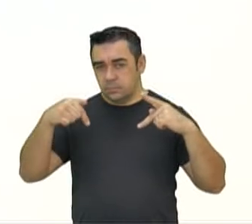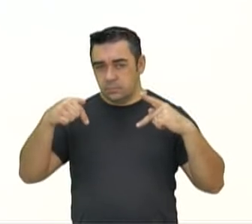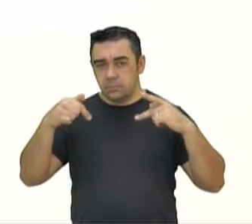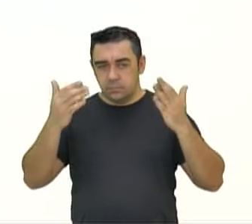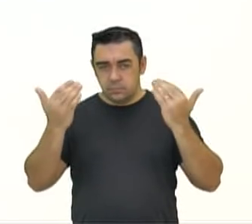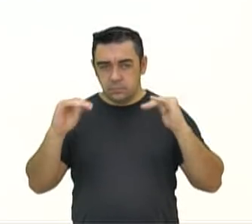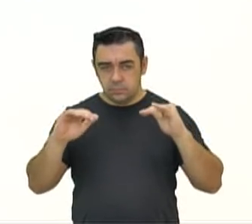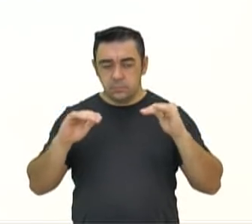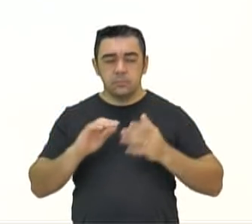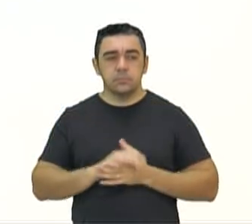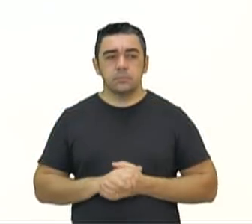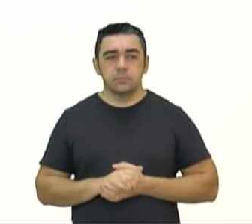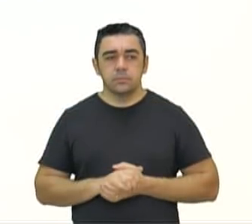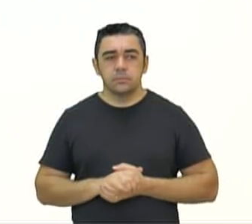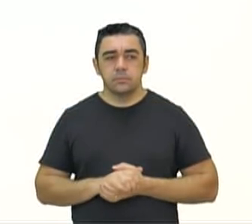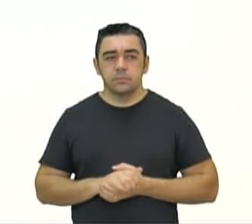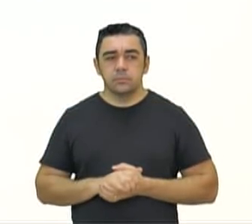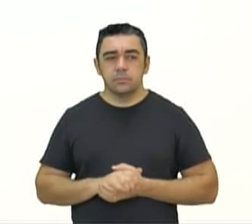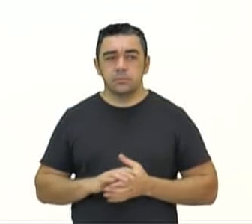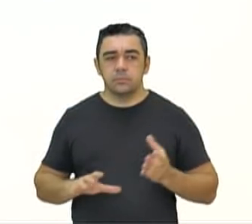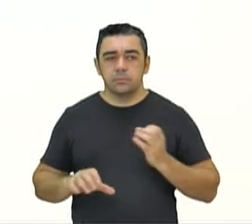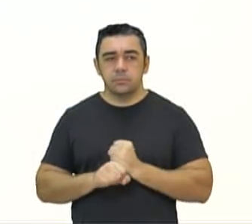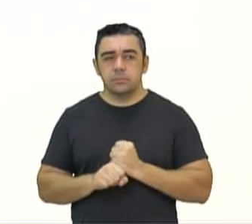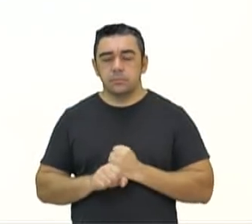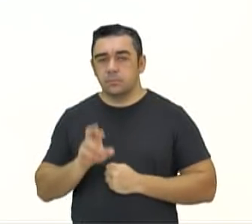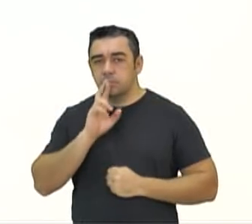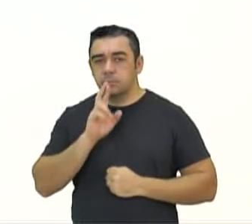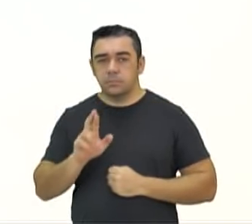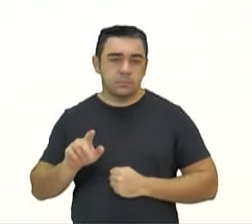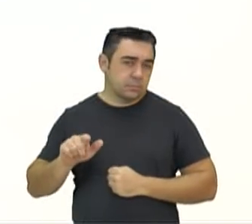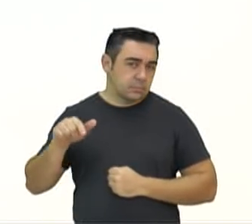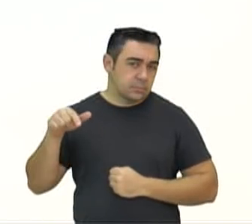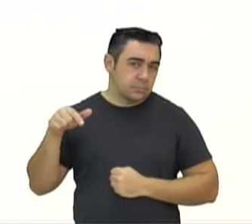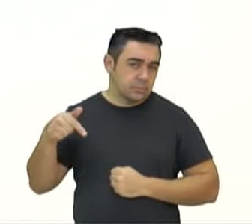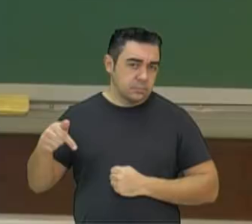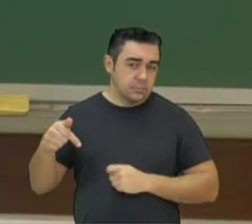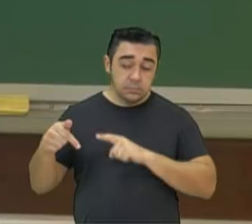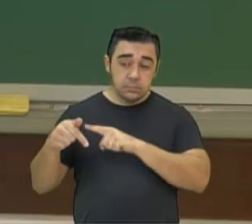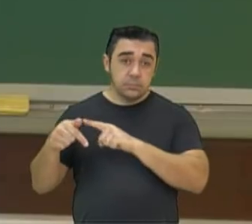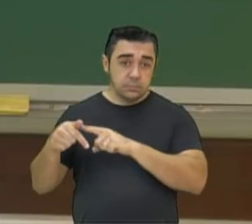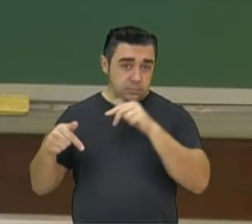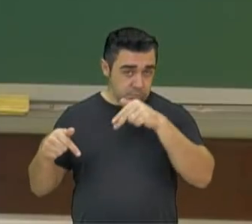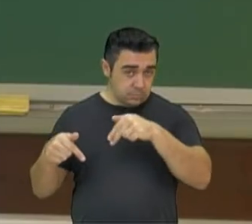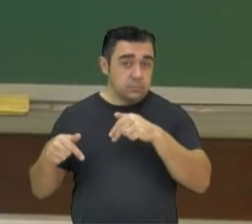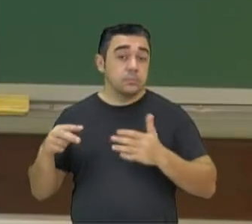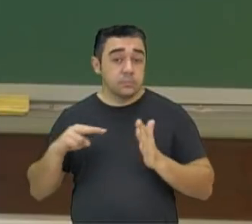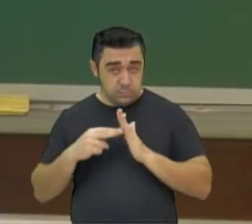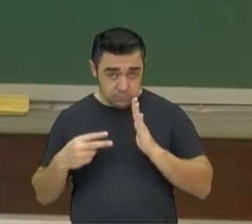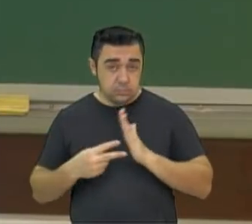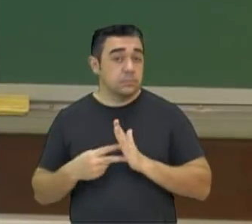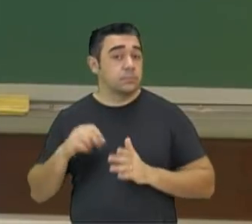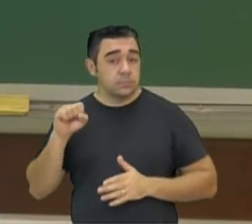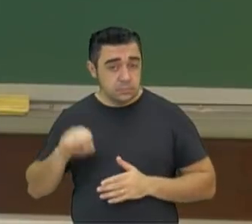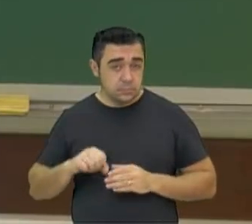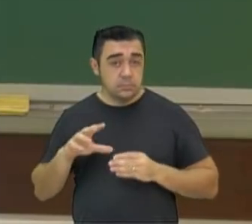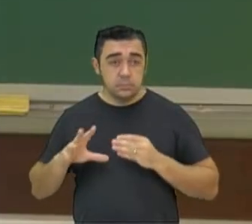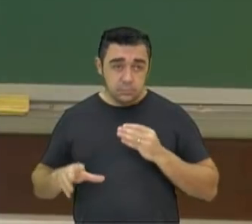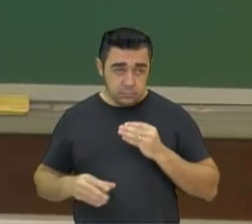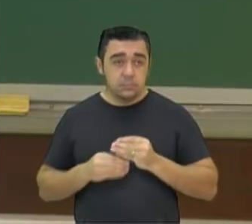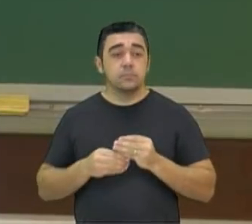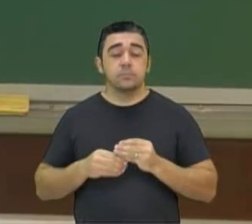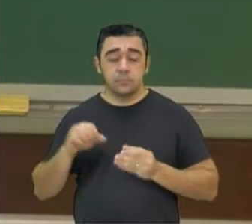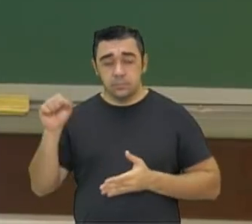do meu binômio, 2 mais 5 resulta em 7. Se resultar no N, quer dizer que eles são